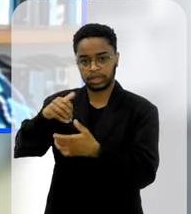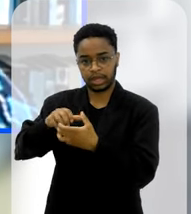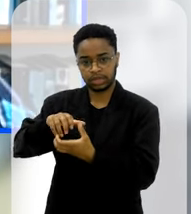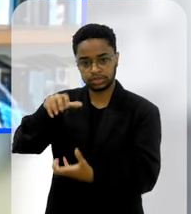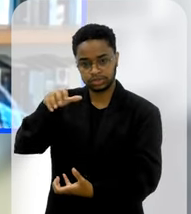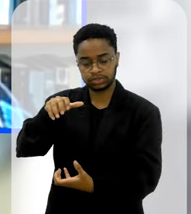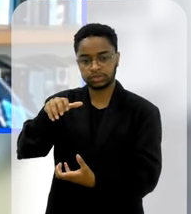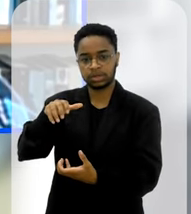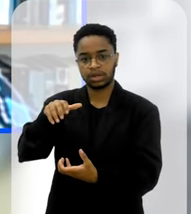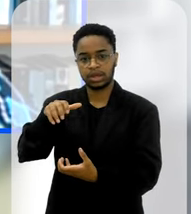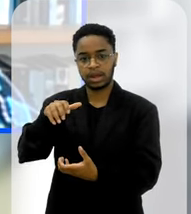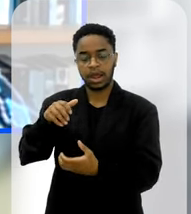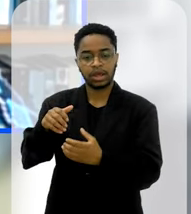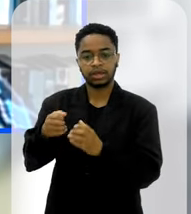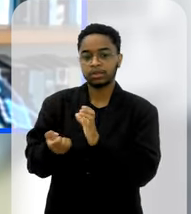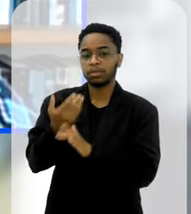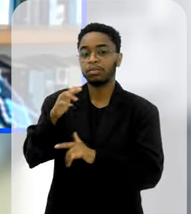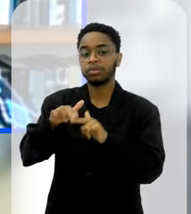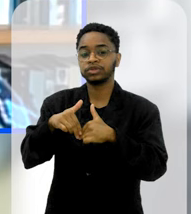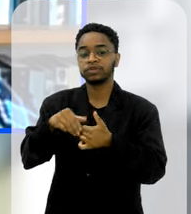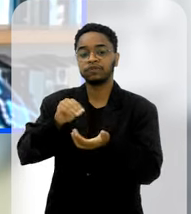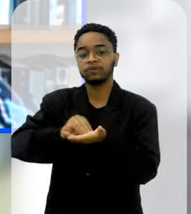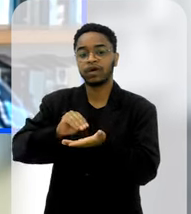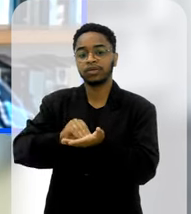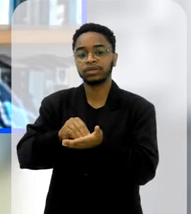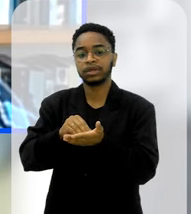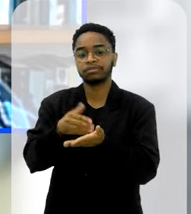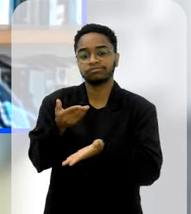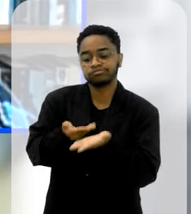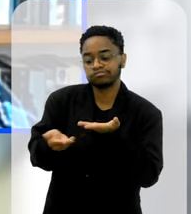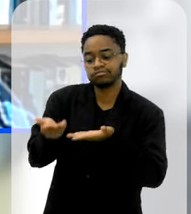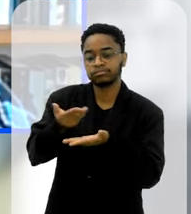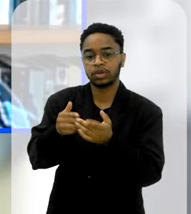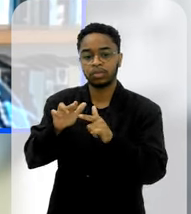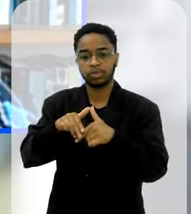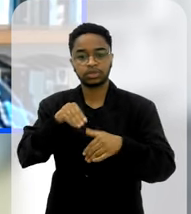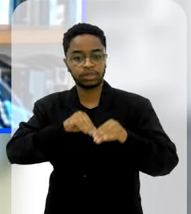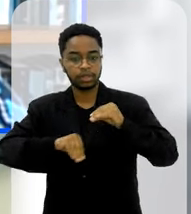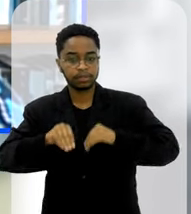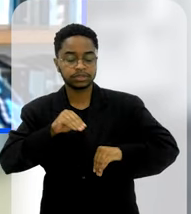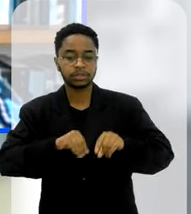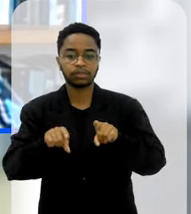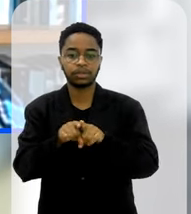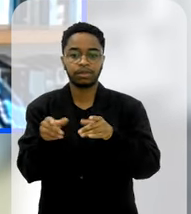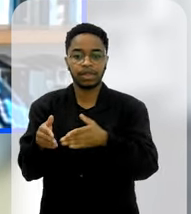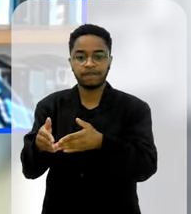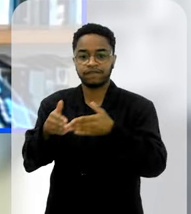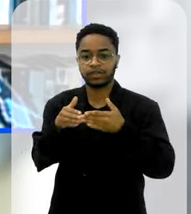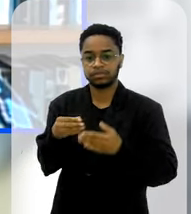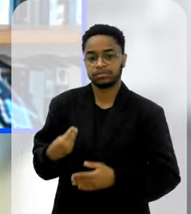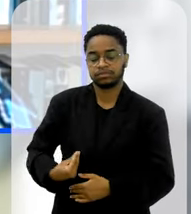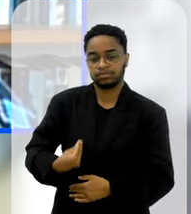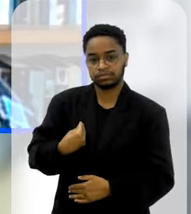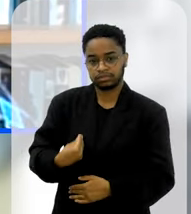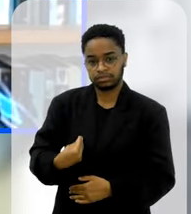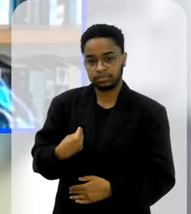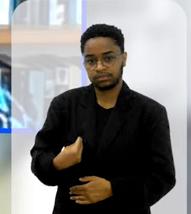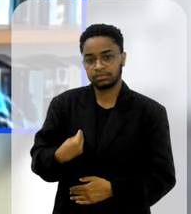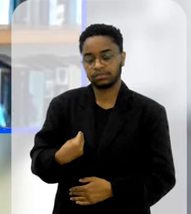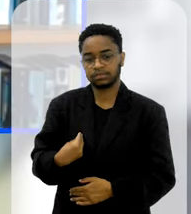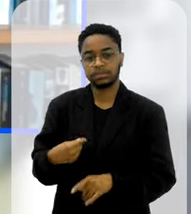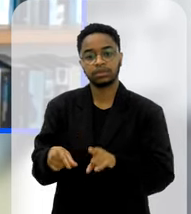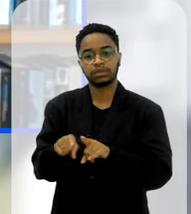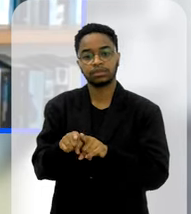idosos à medida que envelhecem nascem da falta de socialização adequada, da depressão, do afastamento